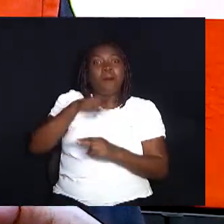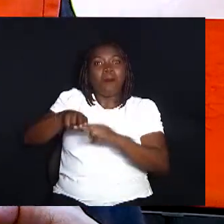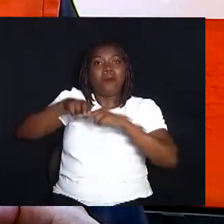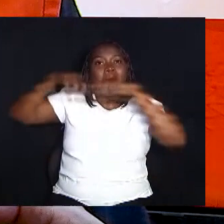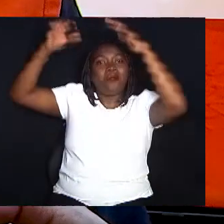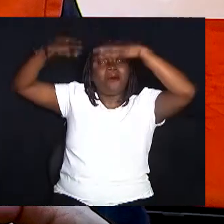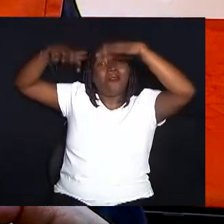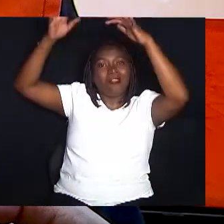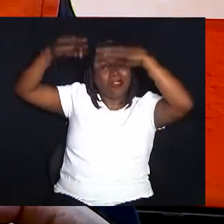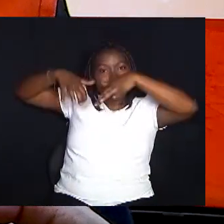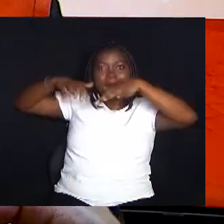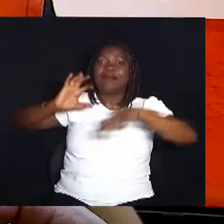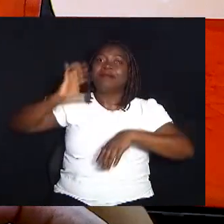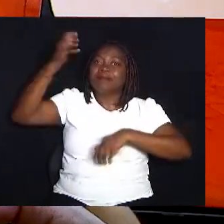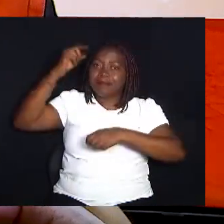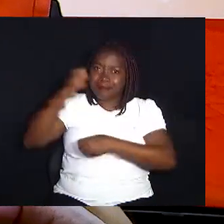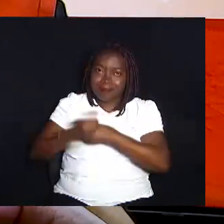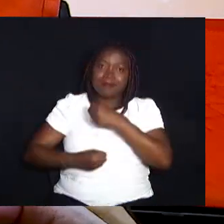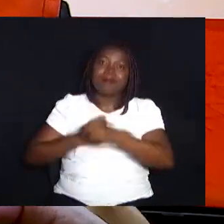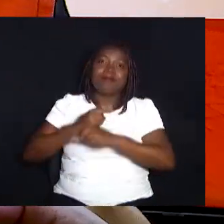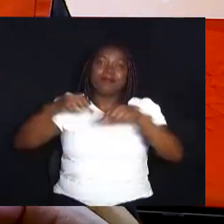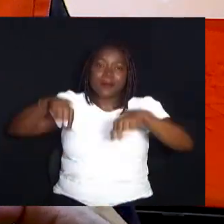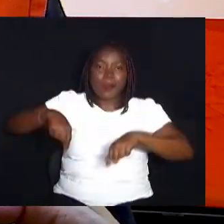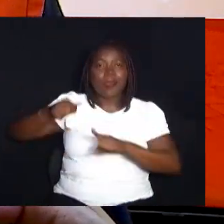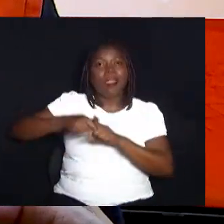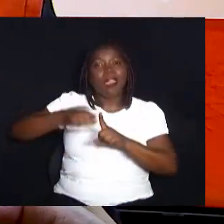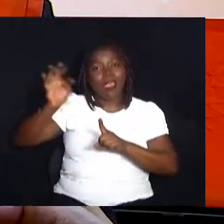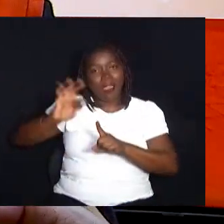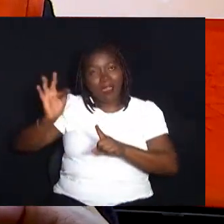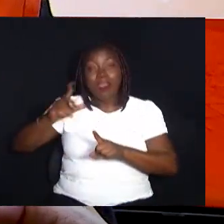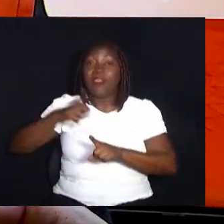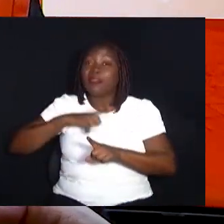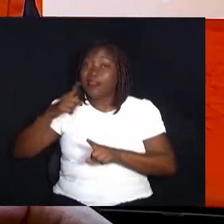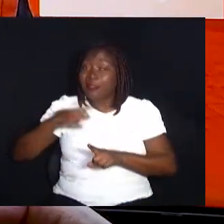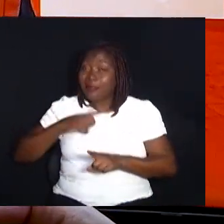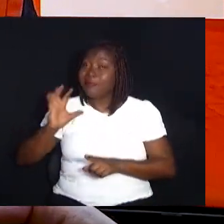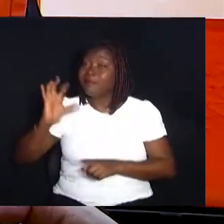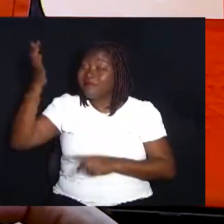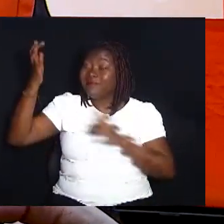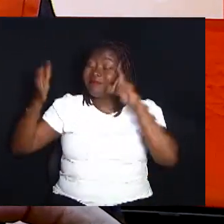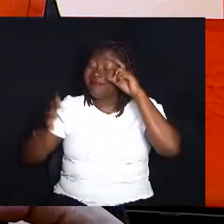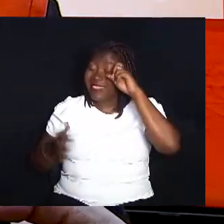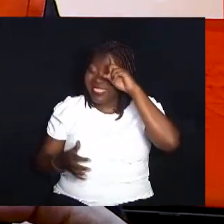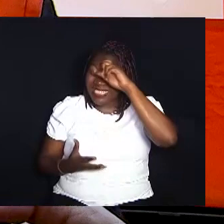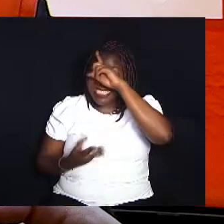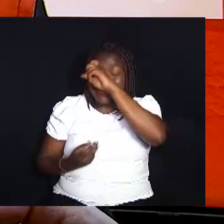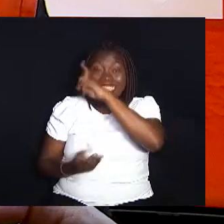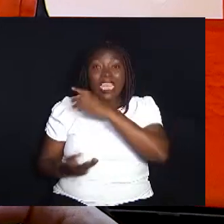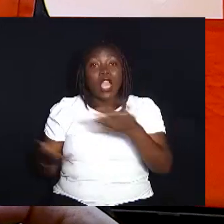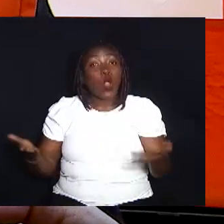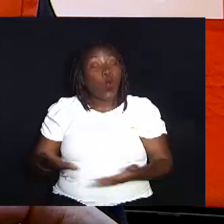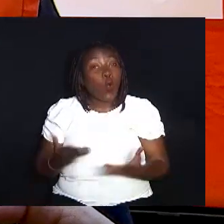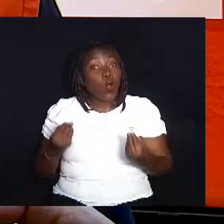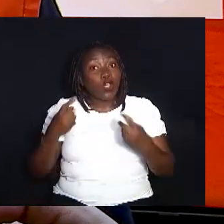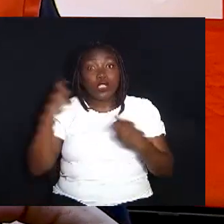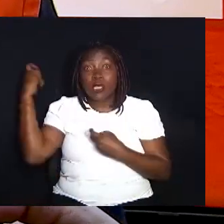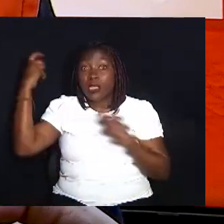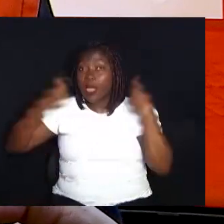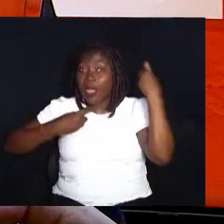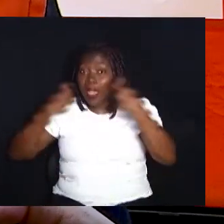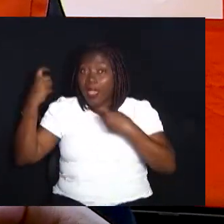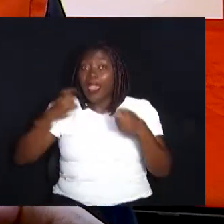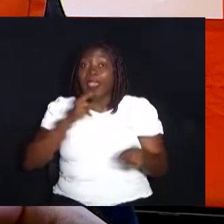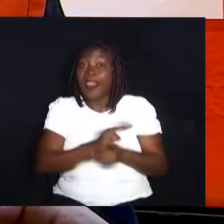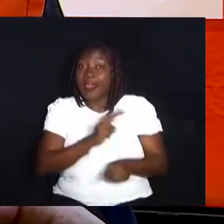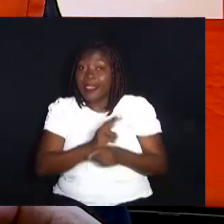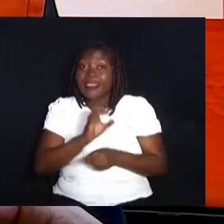emergência ocasionado por chuvas como aconteceu esse ano em fevereiro desse ano tivemos uma situação bastante difícil e hoje A